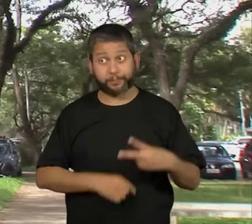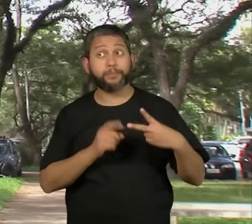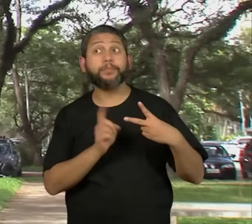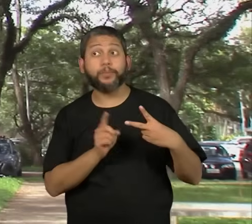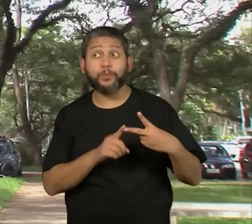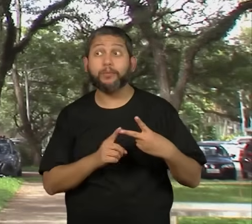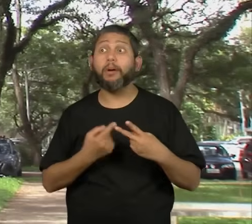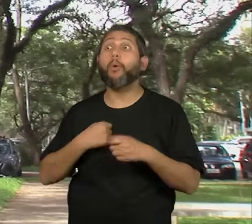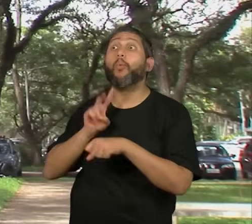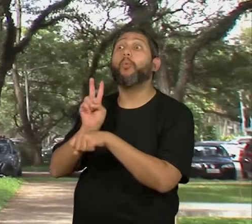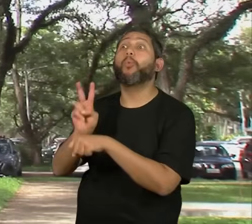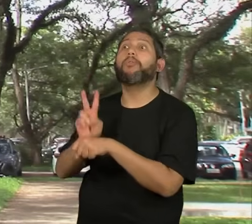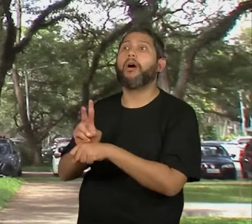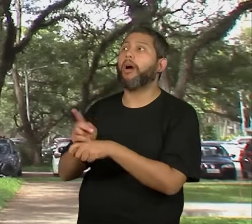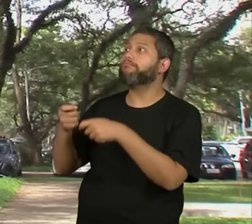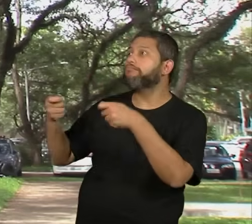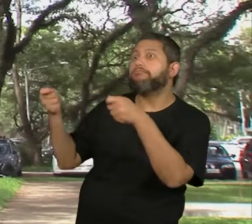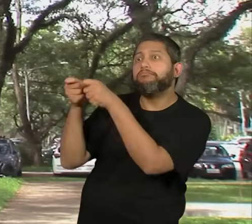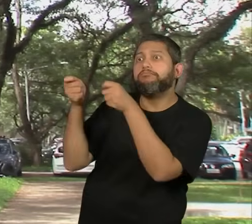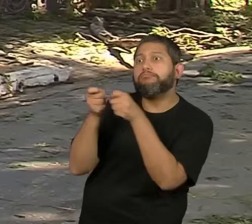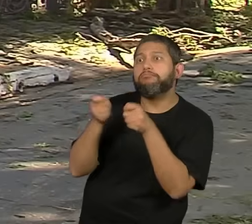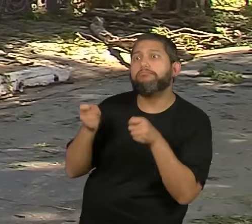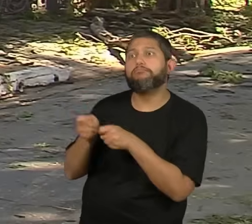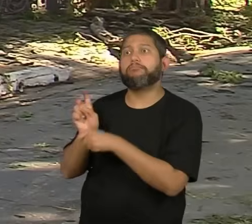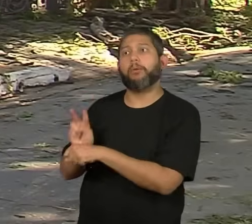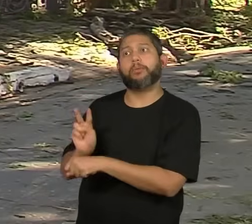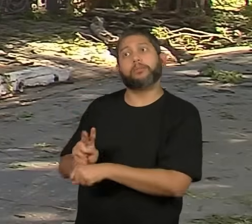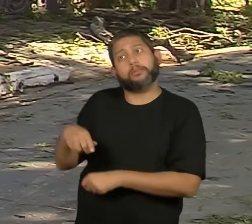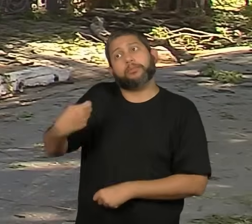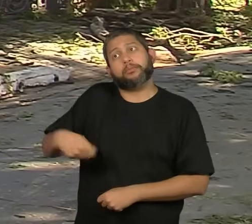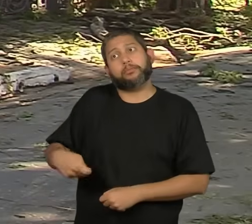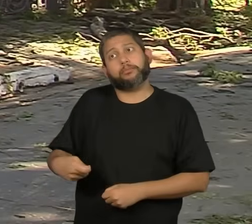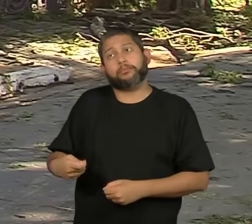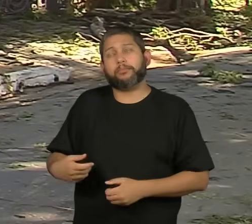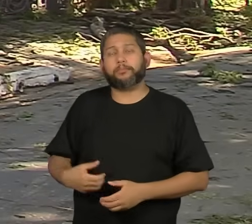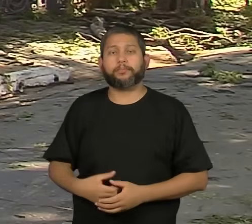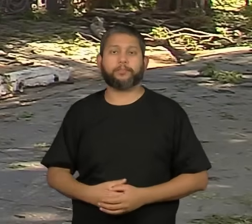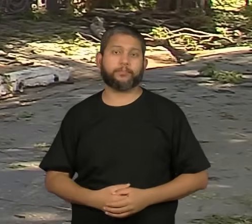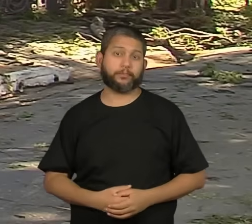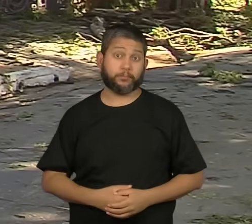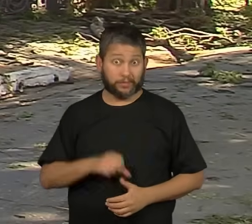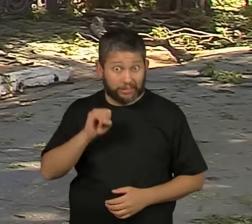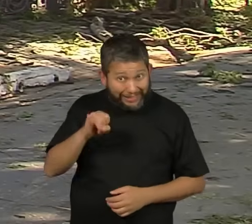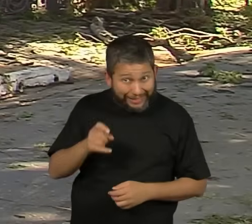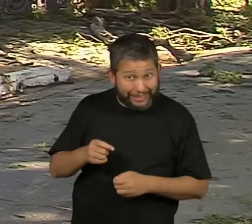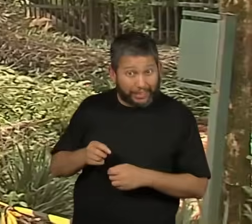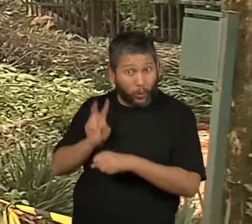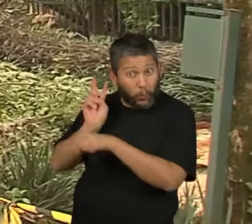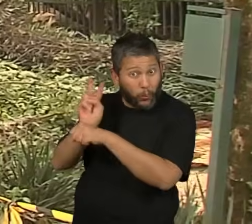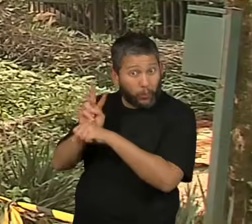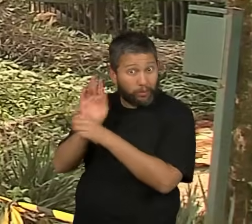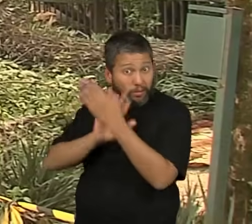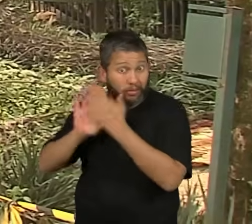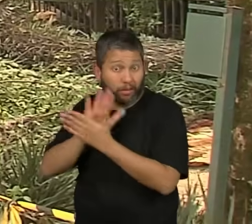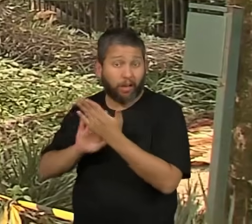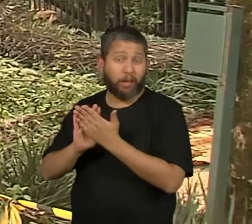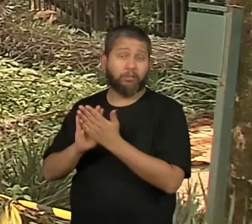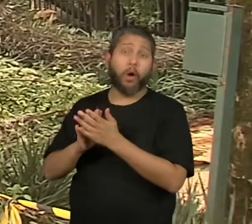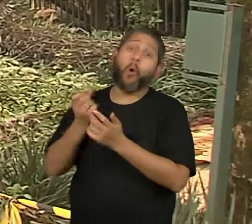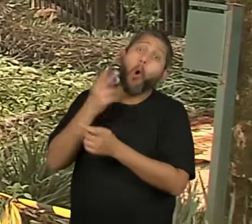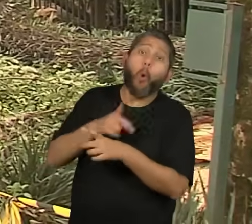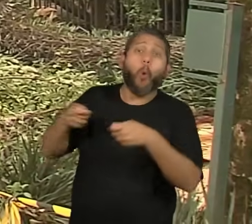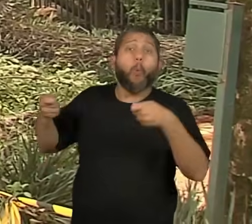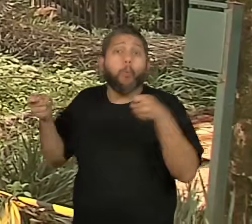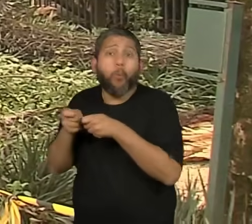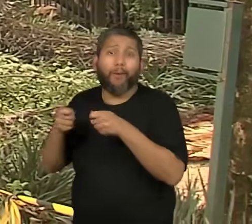manejo dessas árvores, é como a gente cuida delas. Falta de manutenção adequada e podas erradas